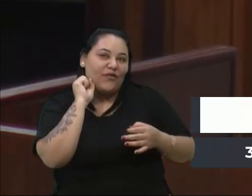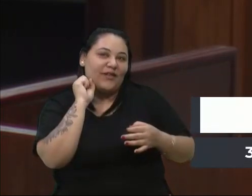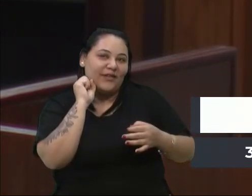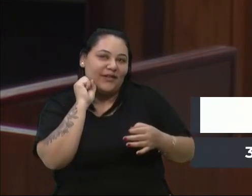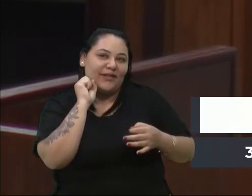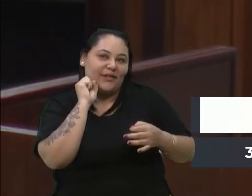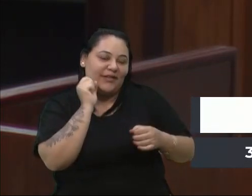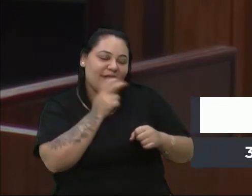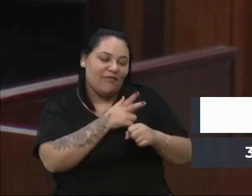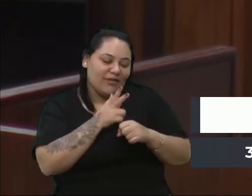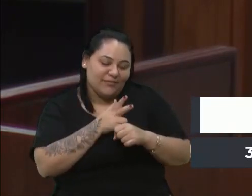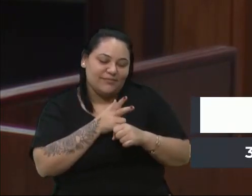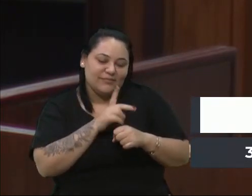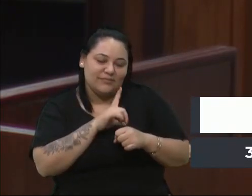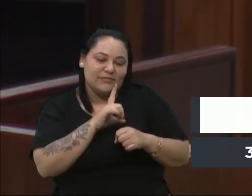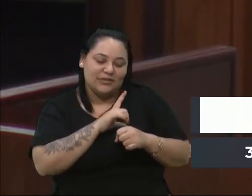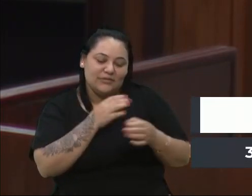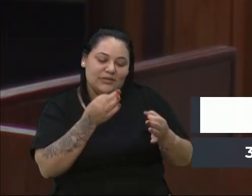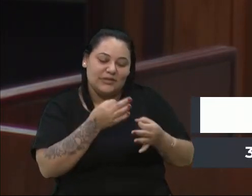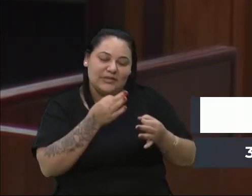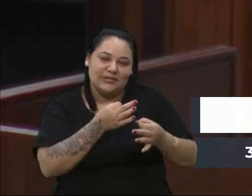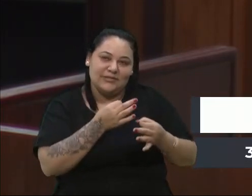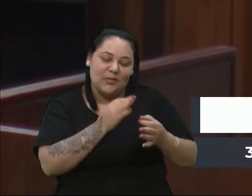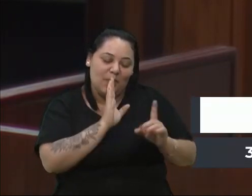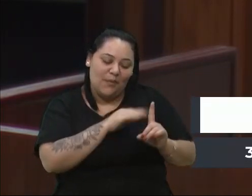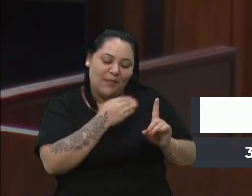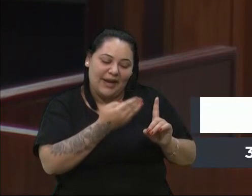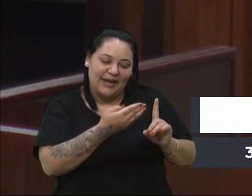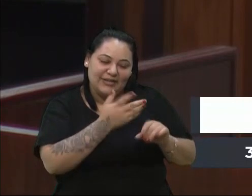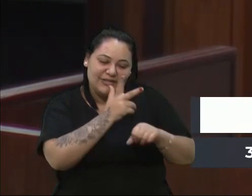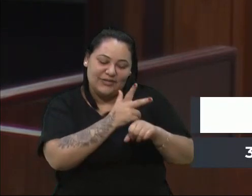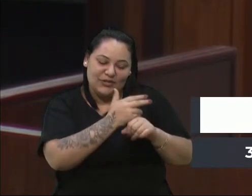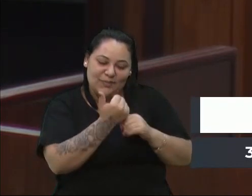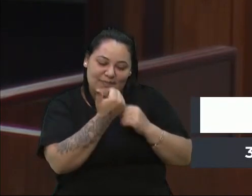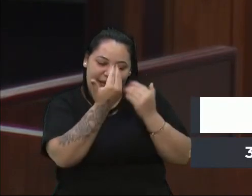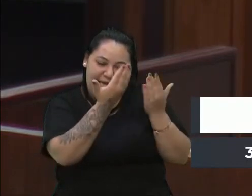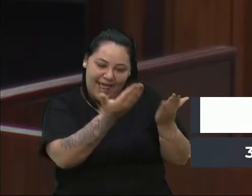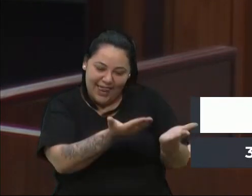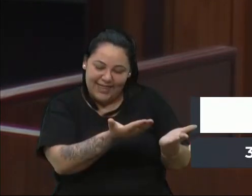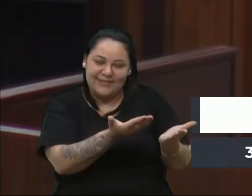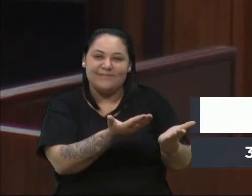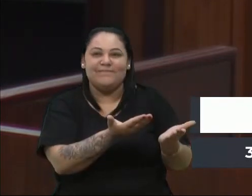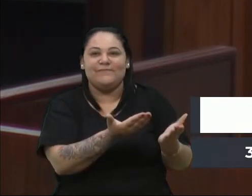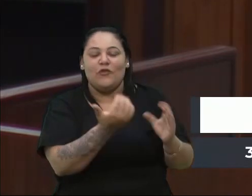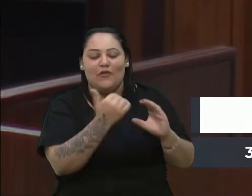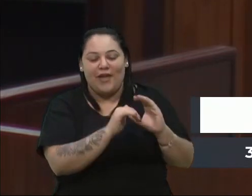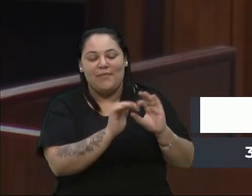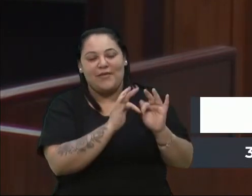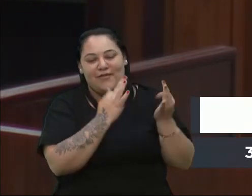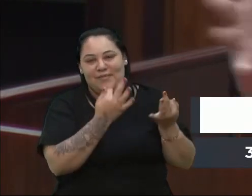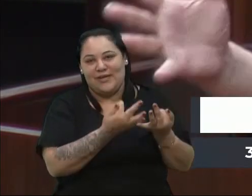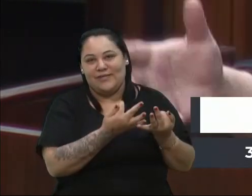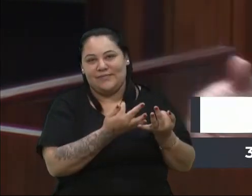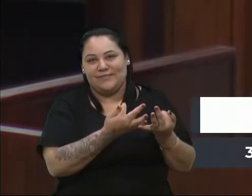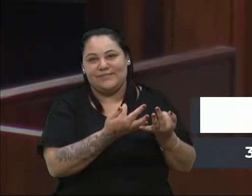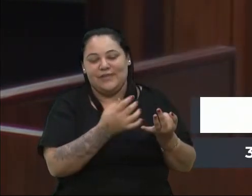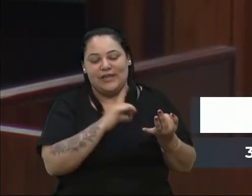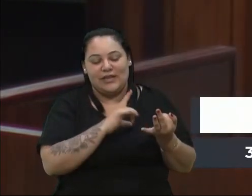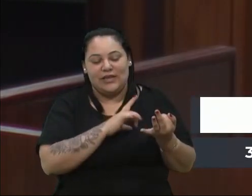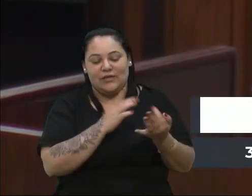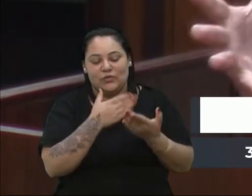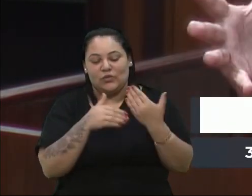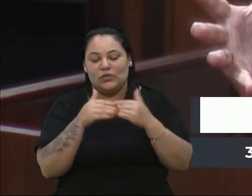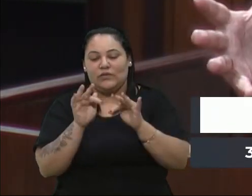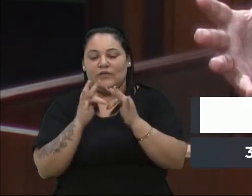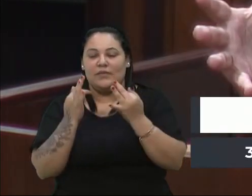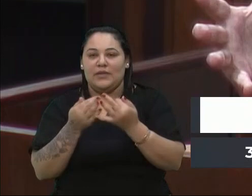nos assistindo. Então é para ele esse vídeo, né, que eu vou mandar, e vai estar com toda a família